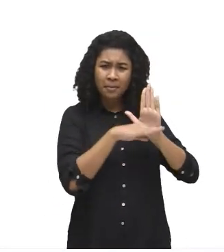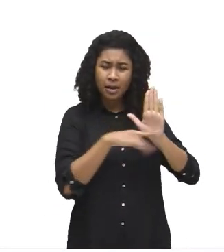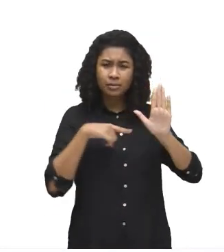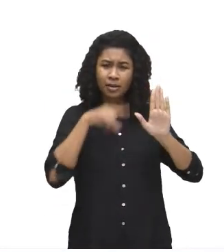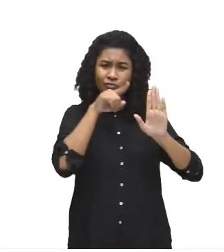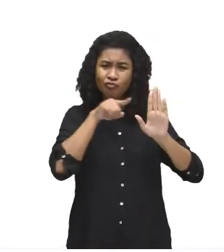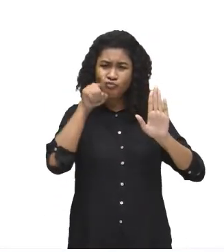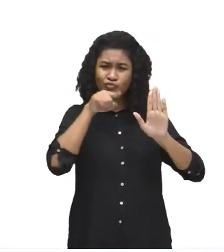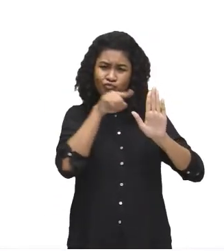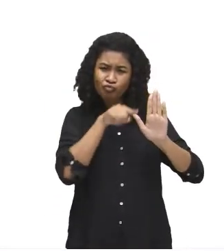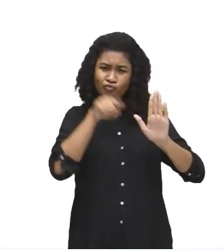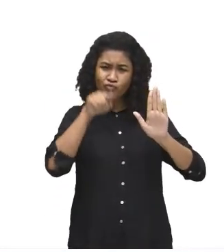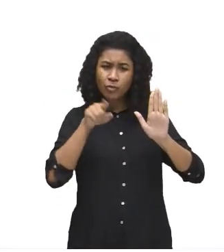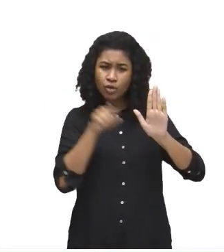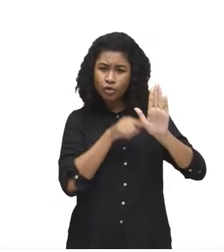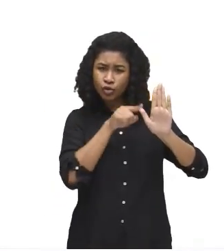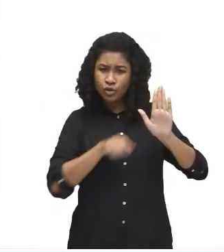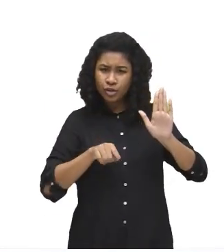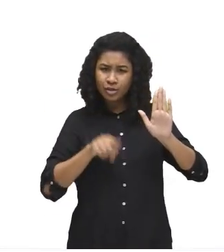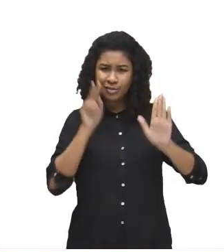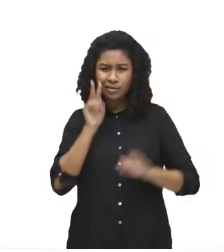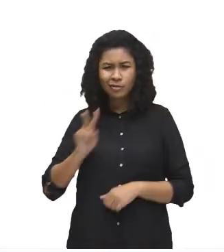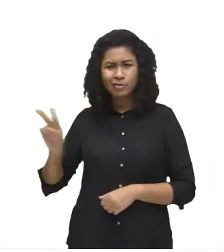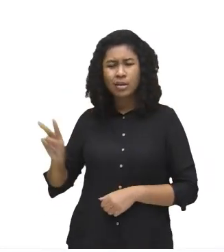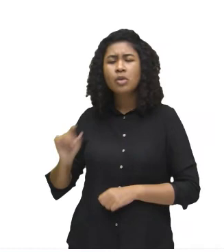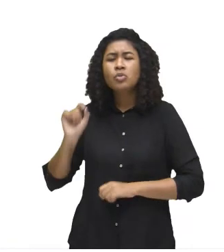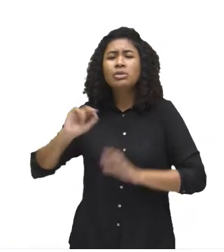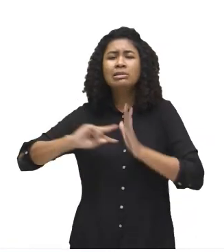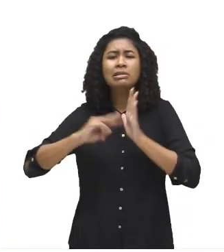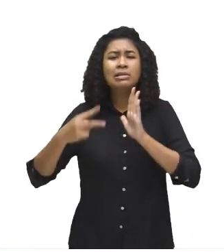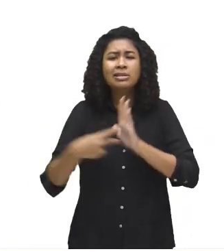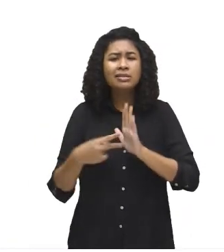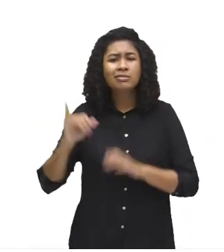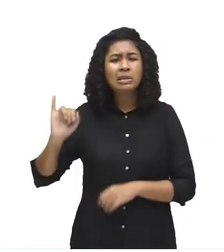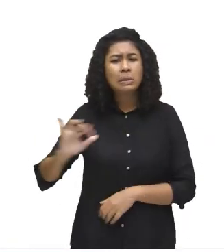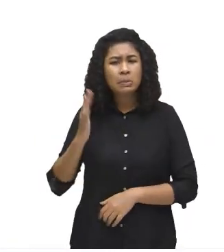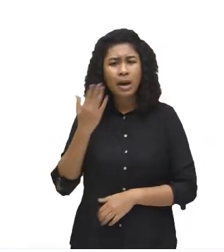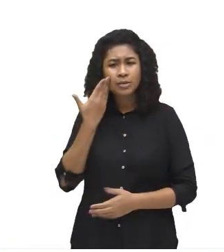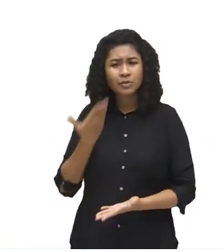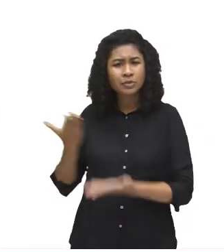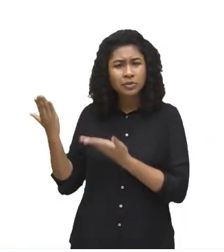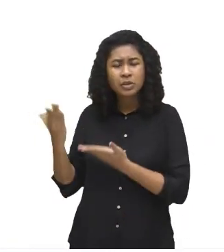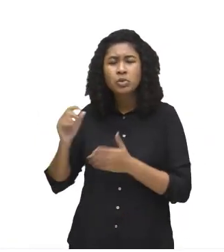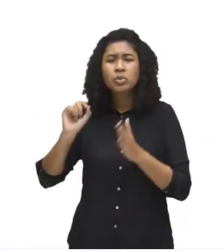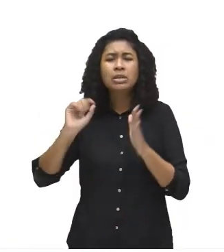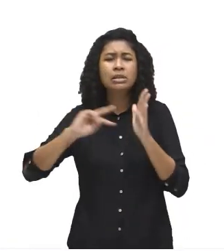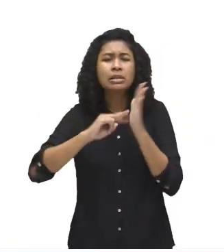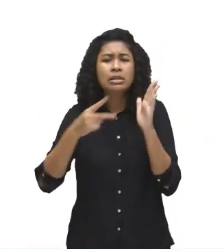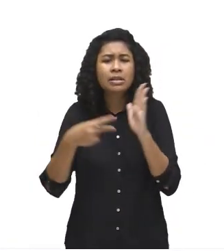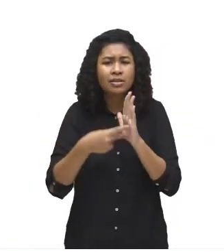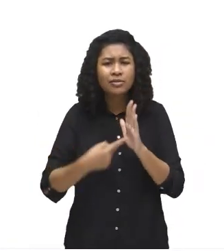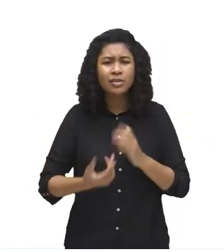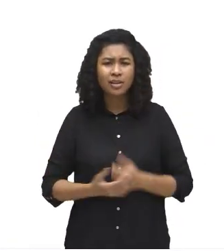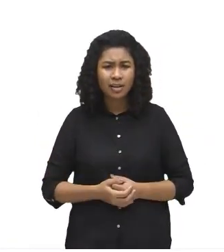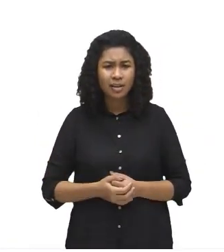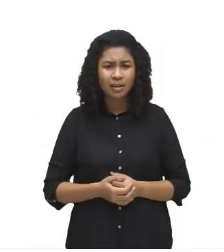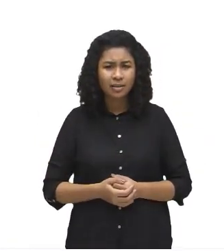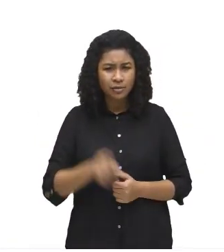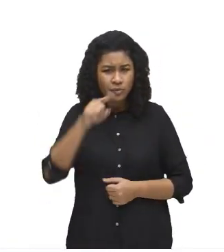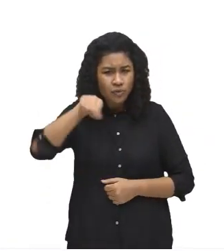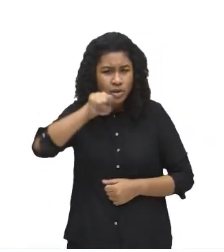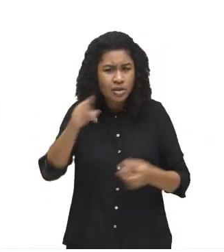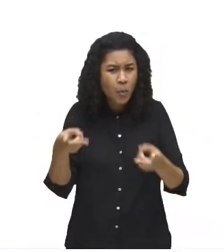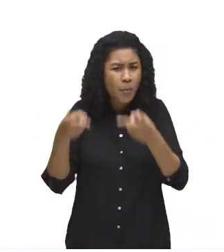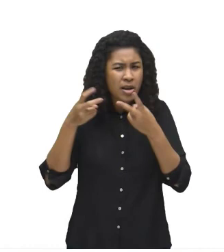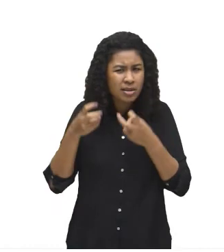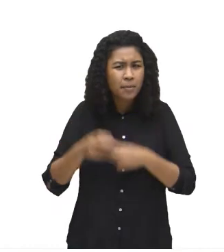não? Comunica ou não? E o xizinho significa o quê? Nós temos o primeiro lá, o último é o xizinho. Você percebeu como